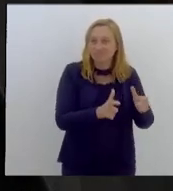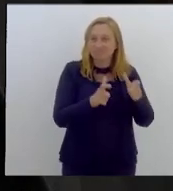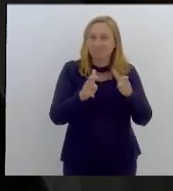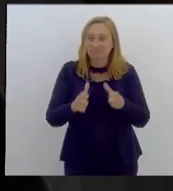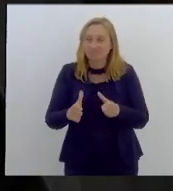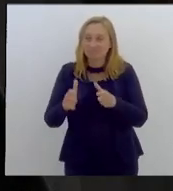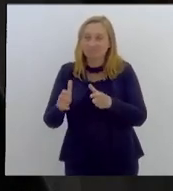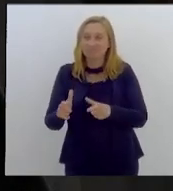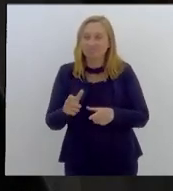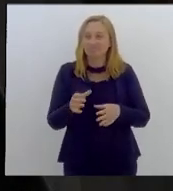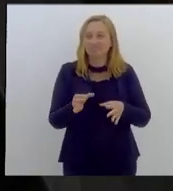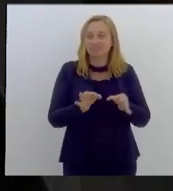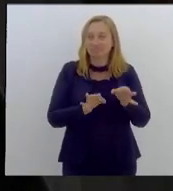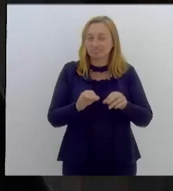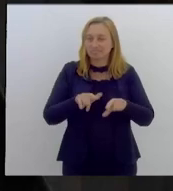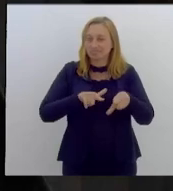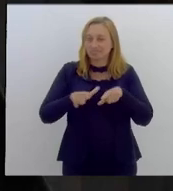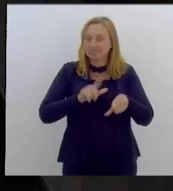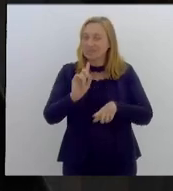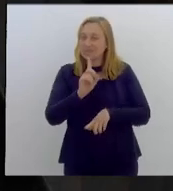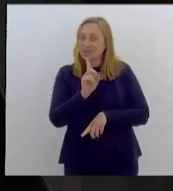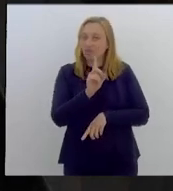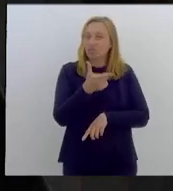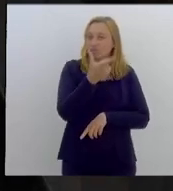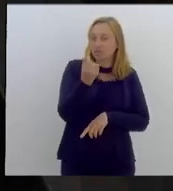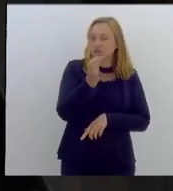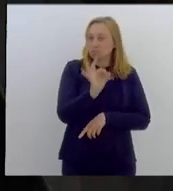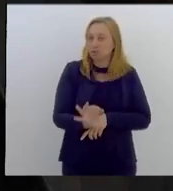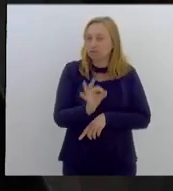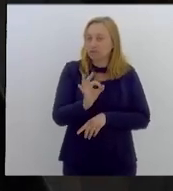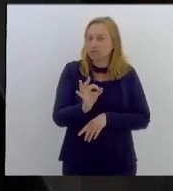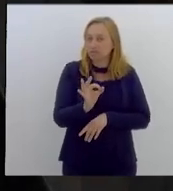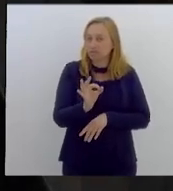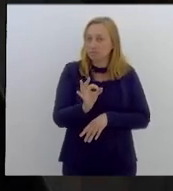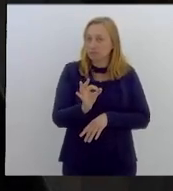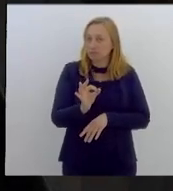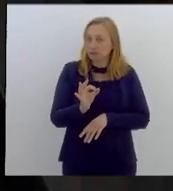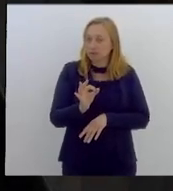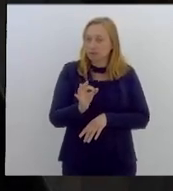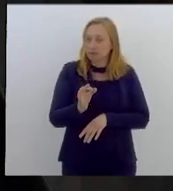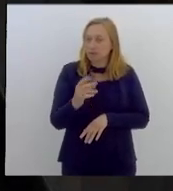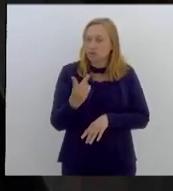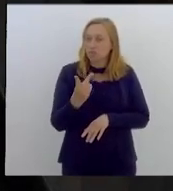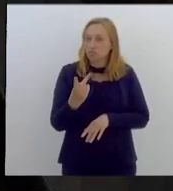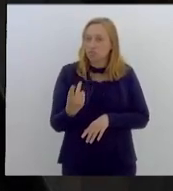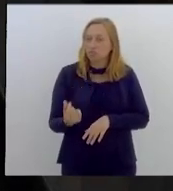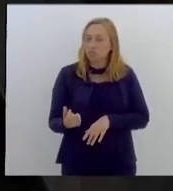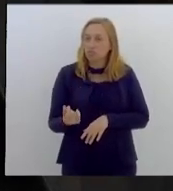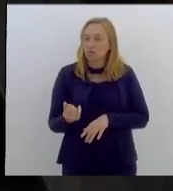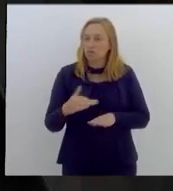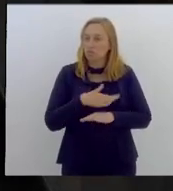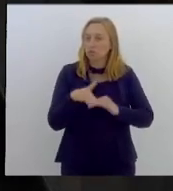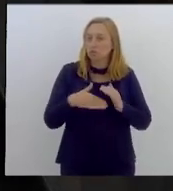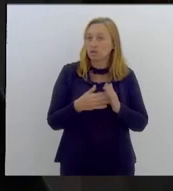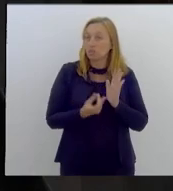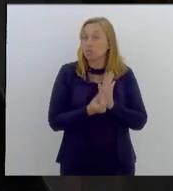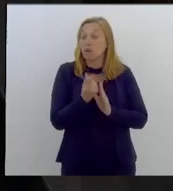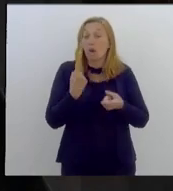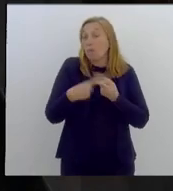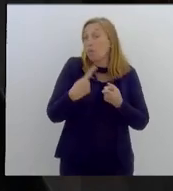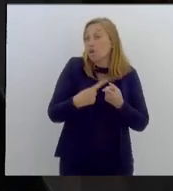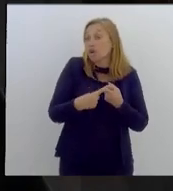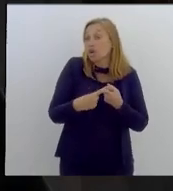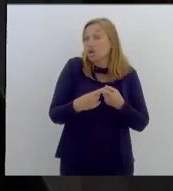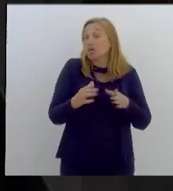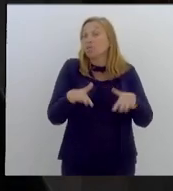trabalho e não 20% em cima do valor total do orçamento. Porque quando